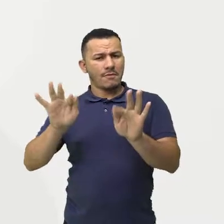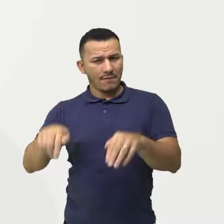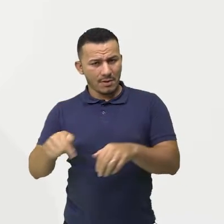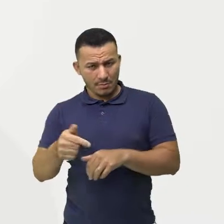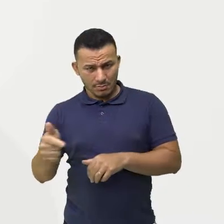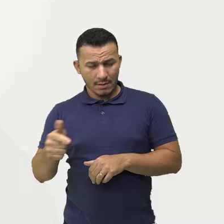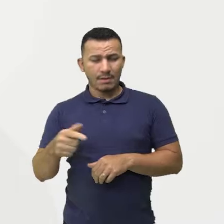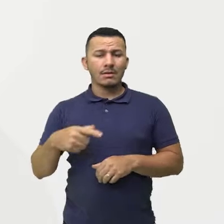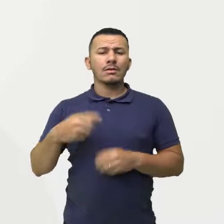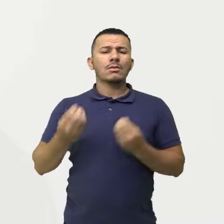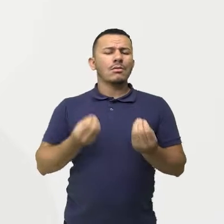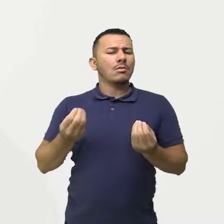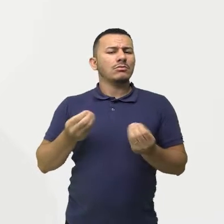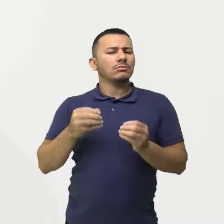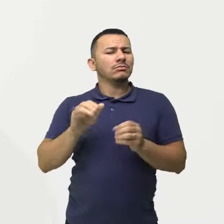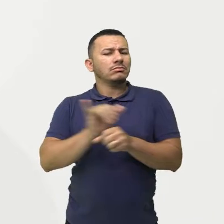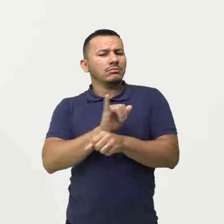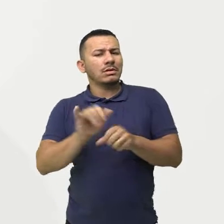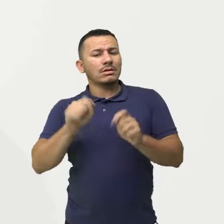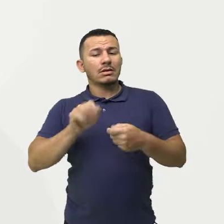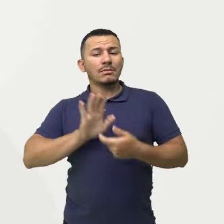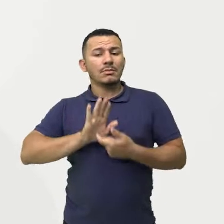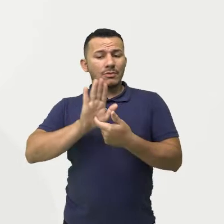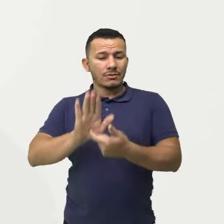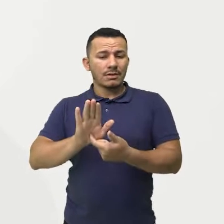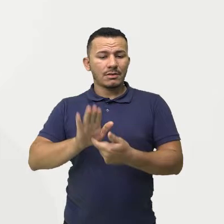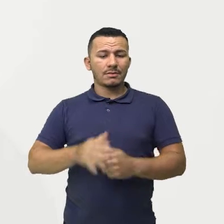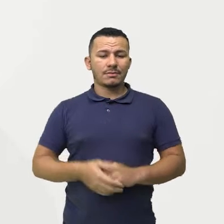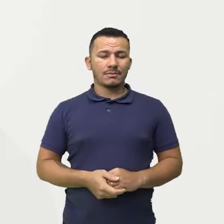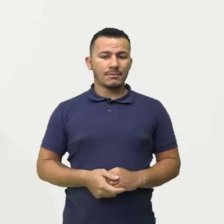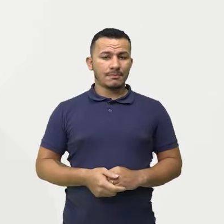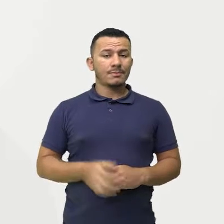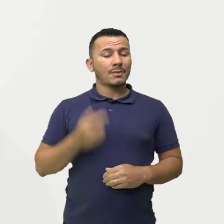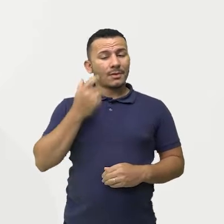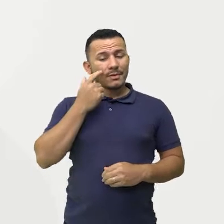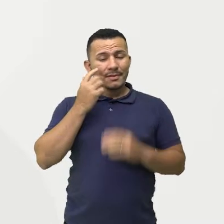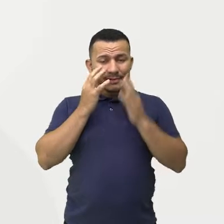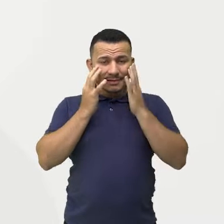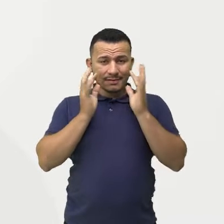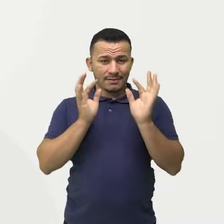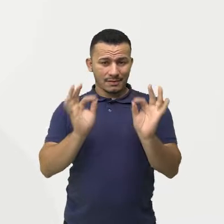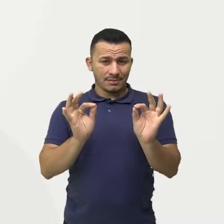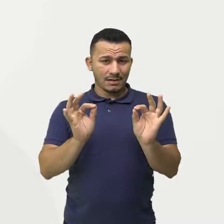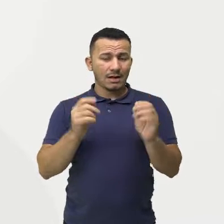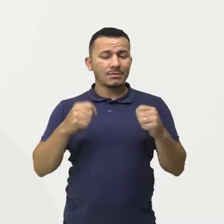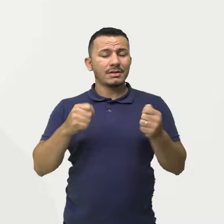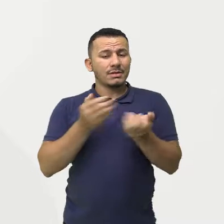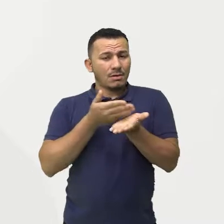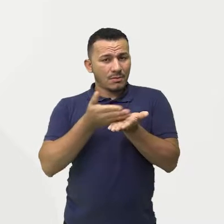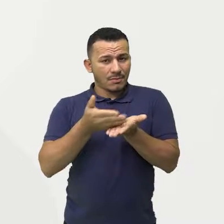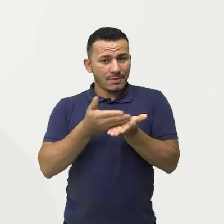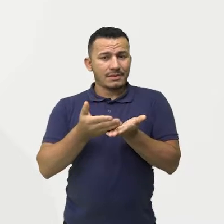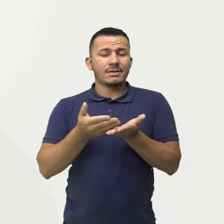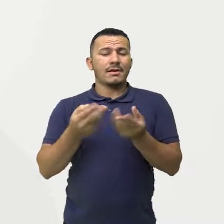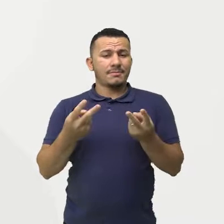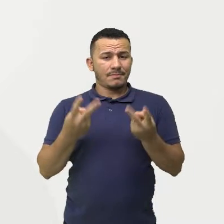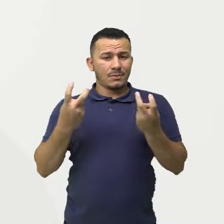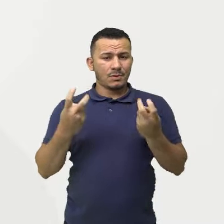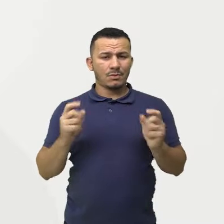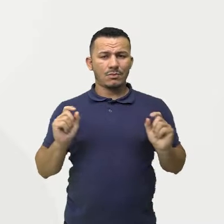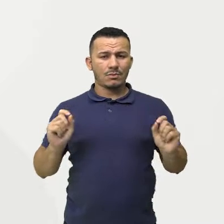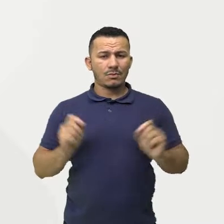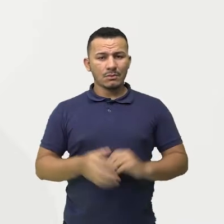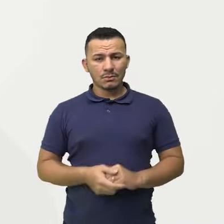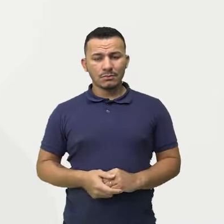seguinte maneira. Qual é a maneira? Olha o olho, meu povo. O olho que você deve começar a ter é o seguinte,